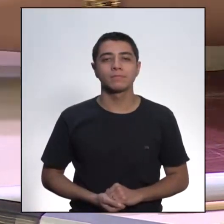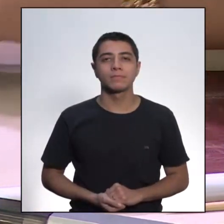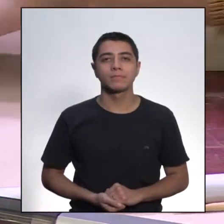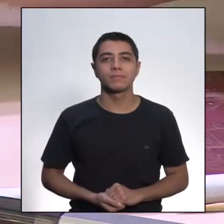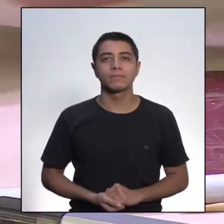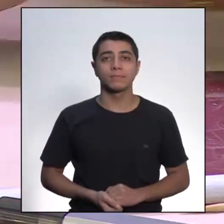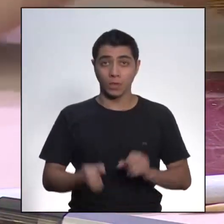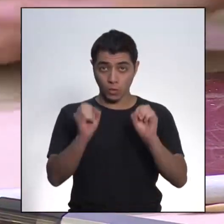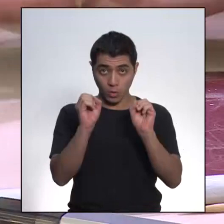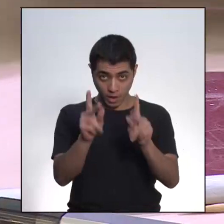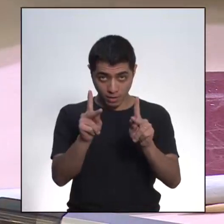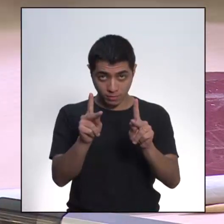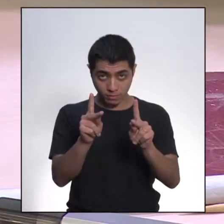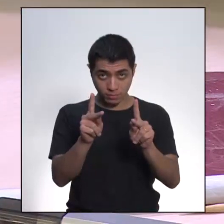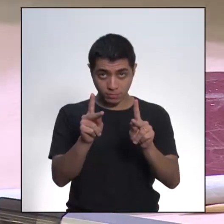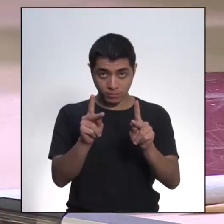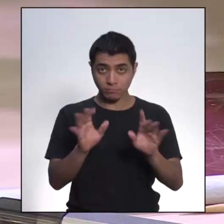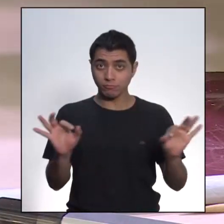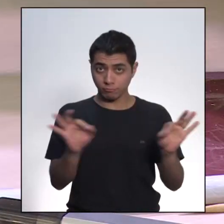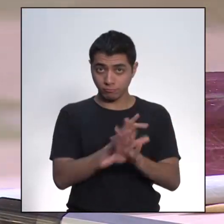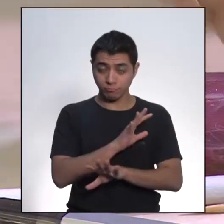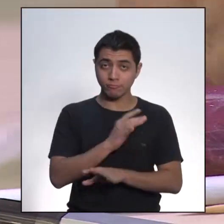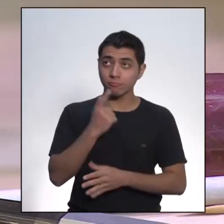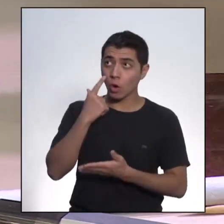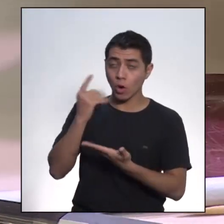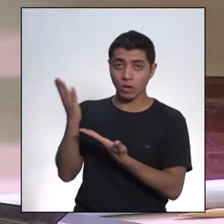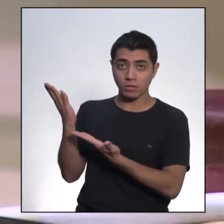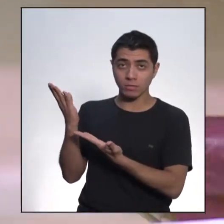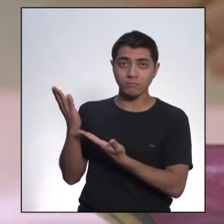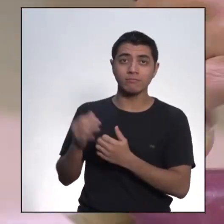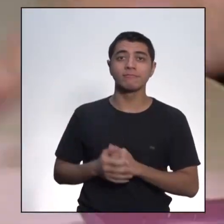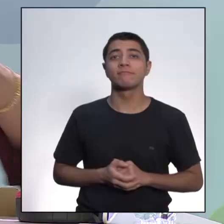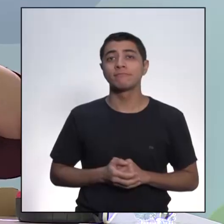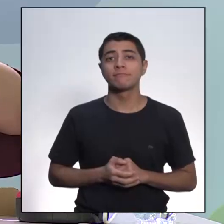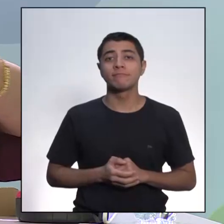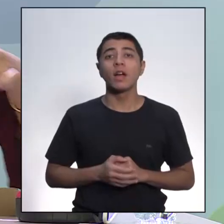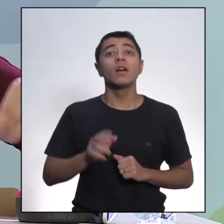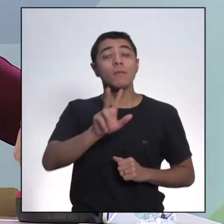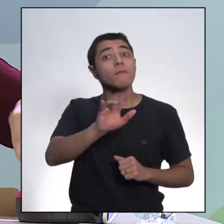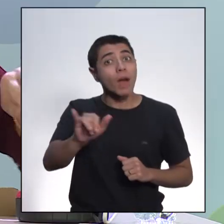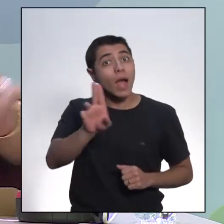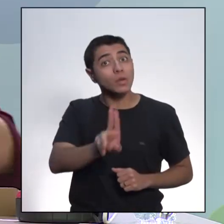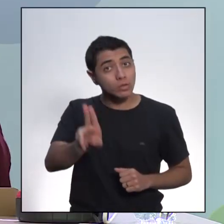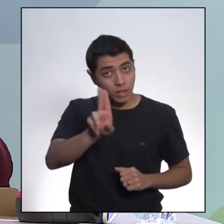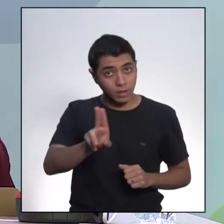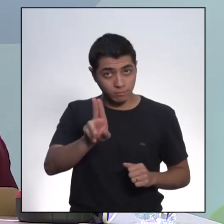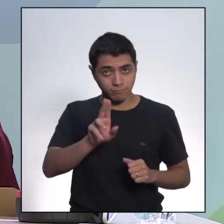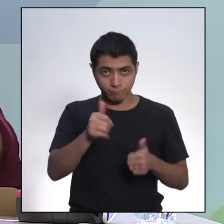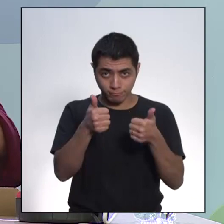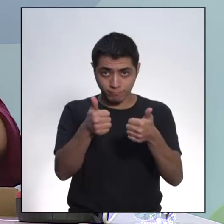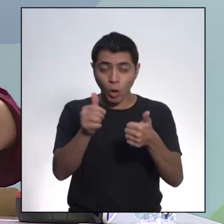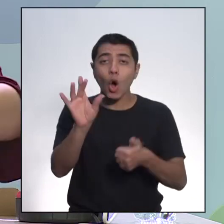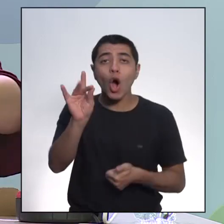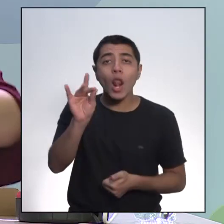Tá? Essa vai ser a nossa estrutura. Trabalhar com a cola quente, ela tem... Você pode ir puxando aqui.